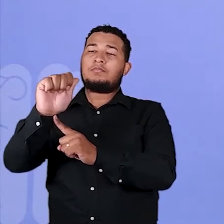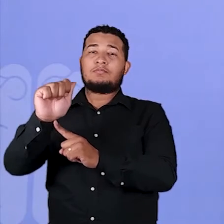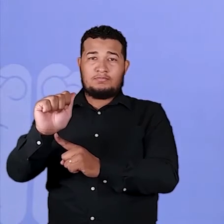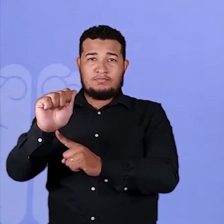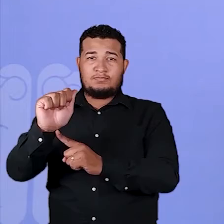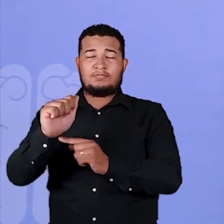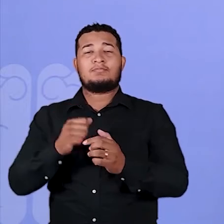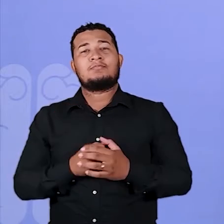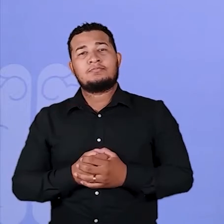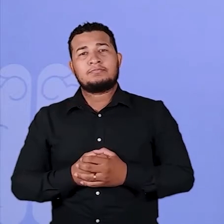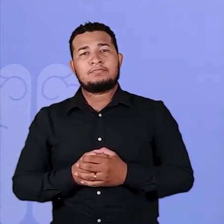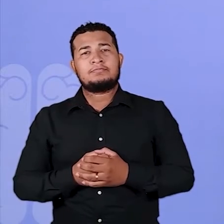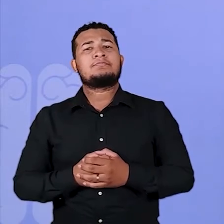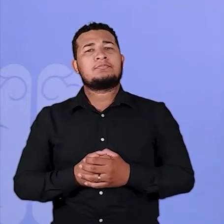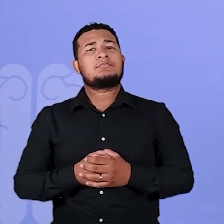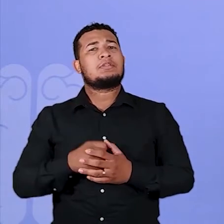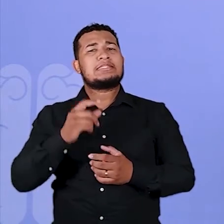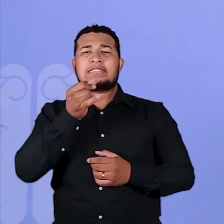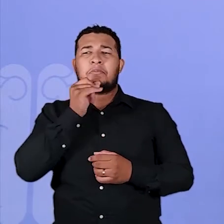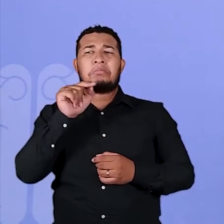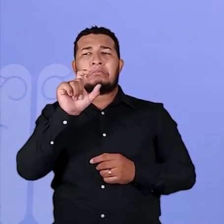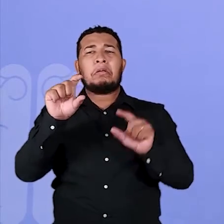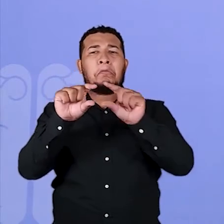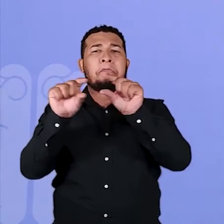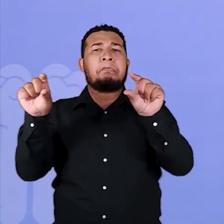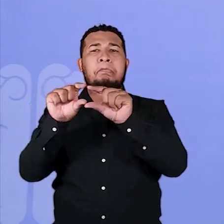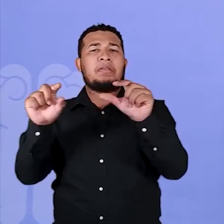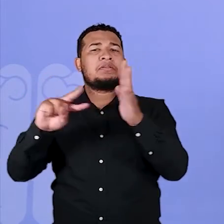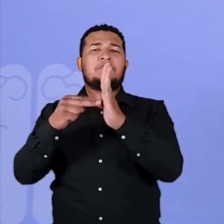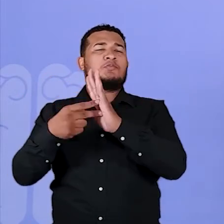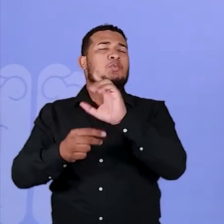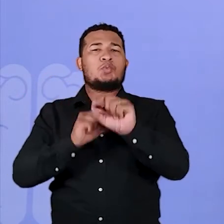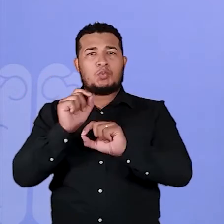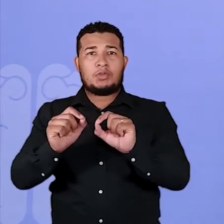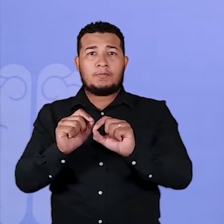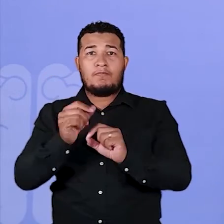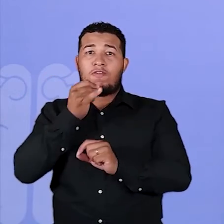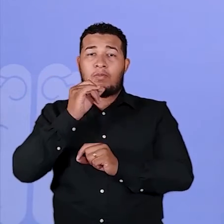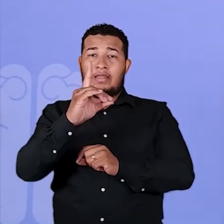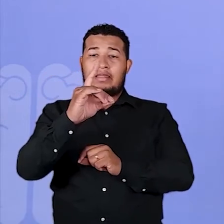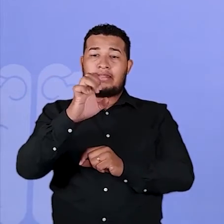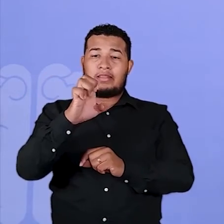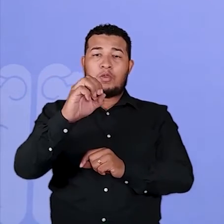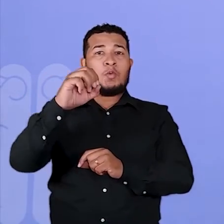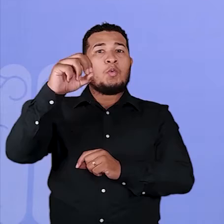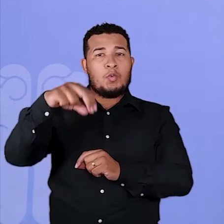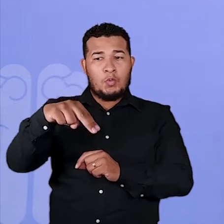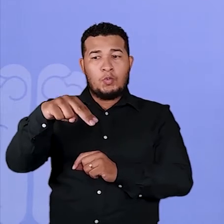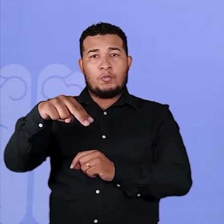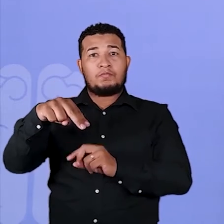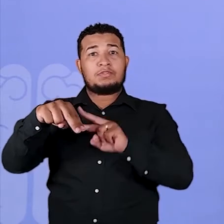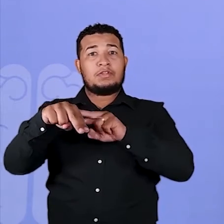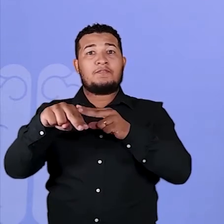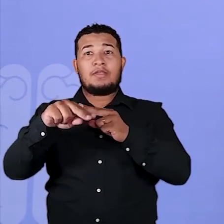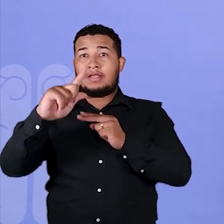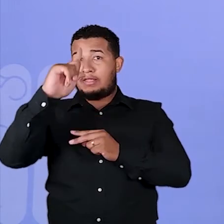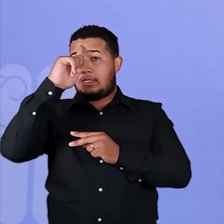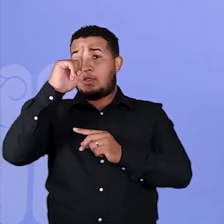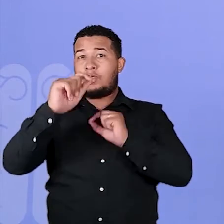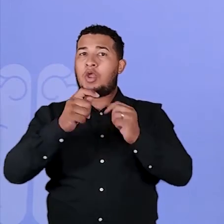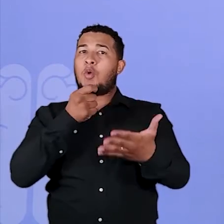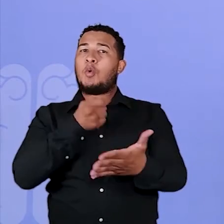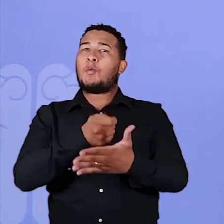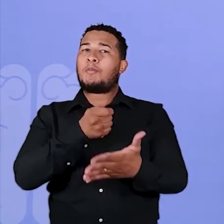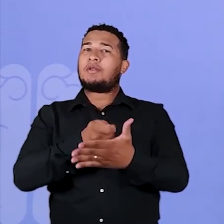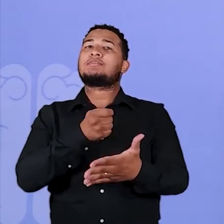tentar entender o que deontologia significa. A palavra deon significa em grego